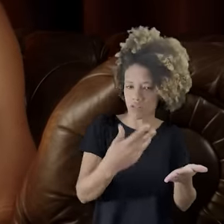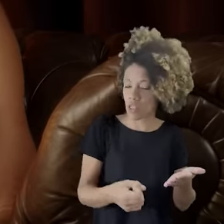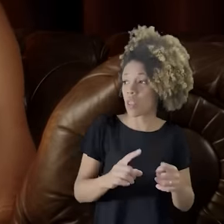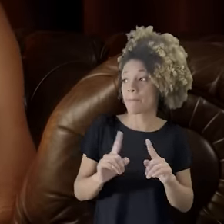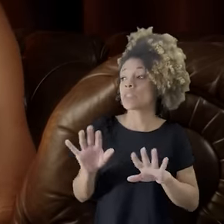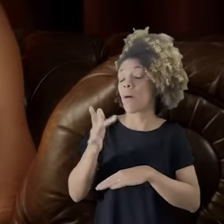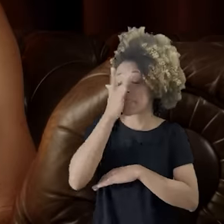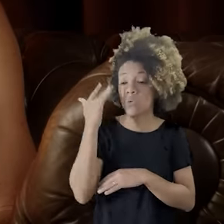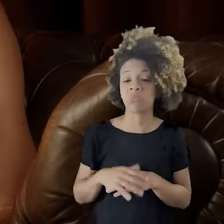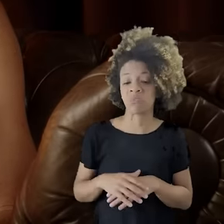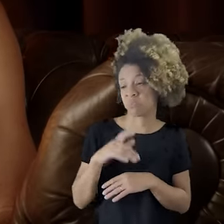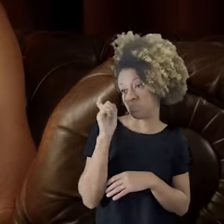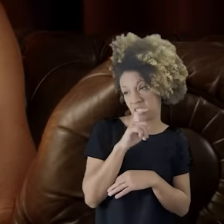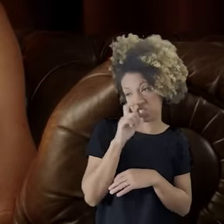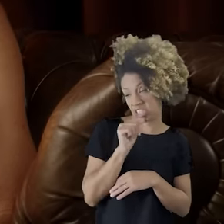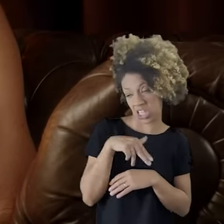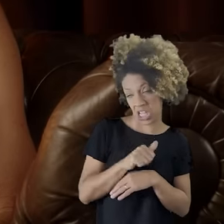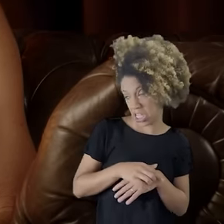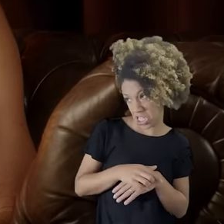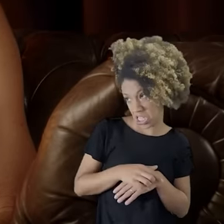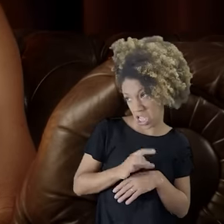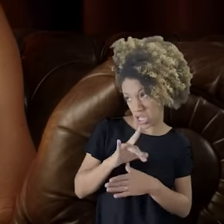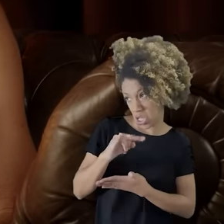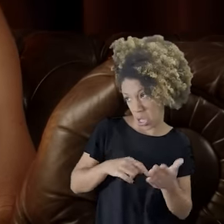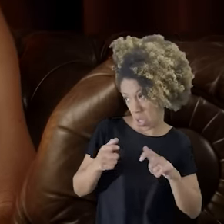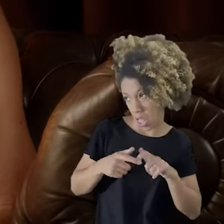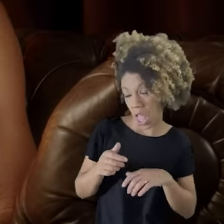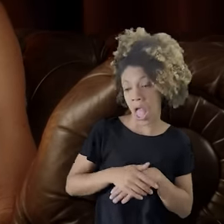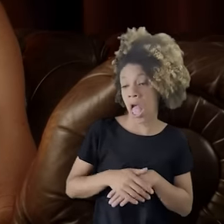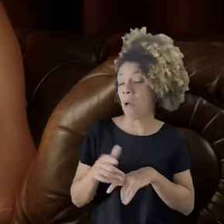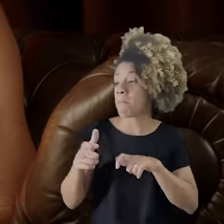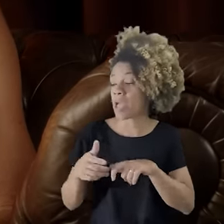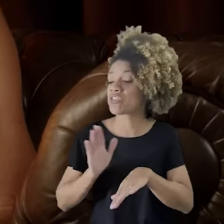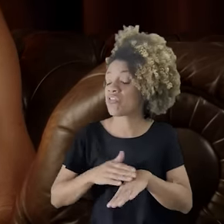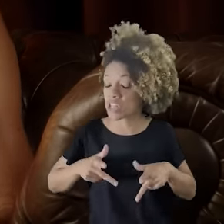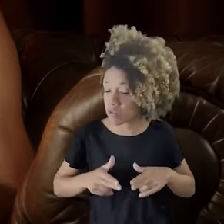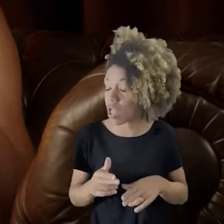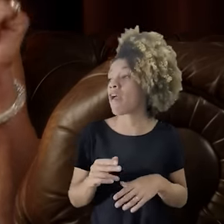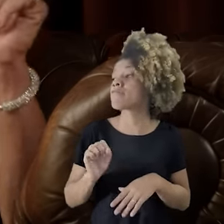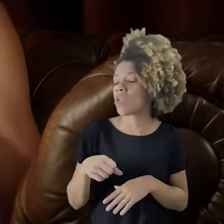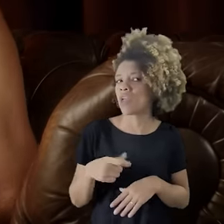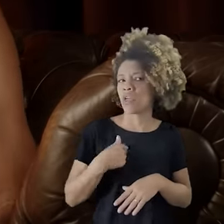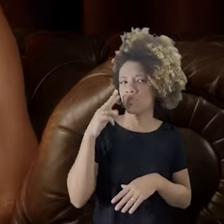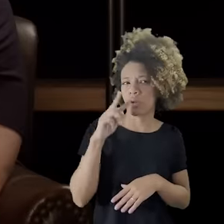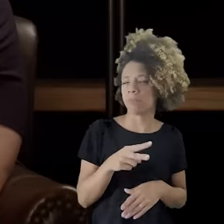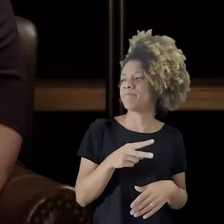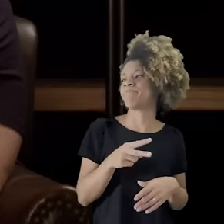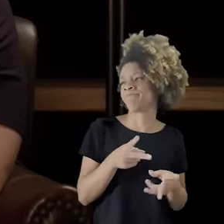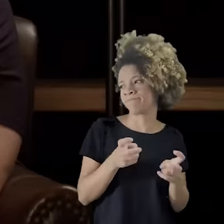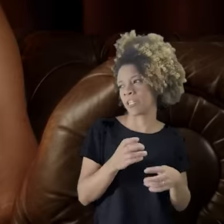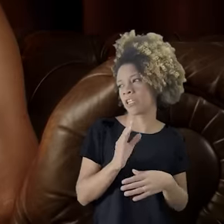a pessoa falou assim para mim uma vez Engano seu Ana que é só com o lado das pessoas fazem sim eu acho mesmo porque eu já vi muita gente perder a vida